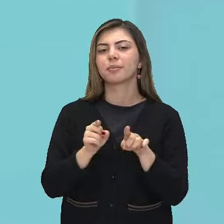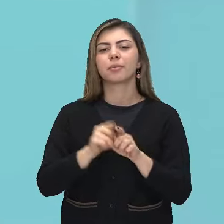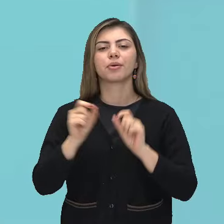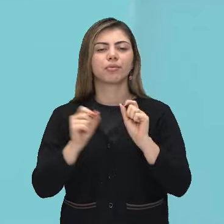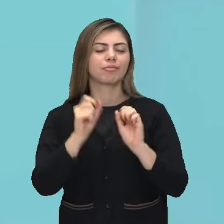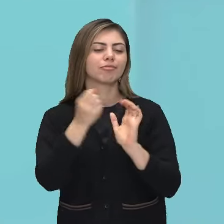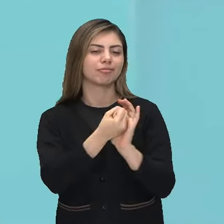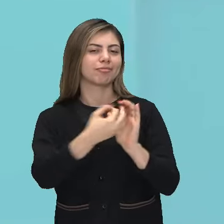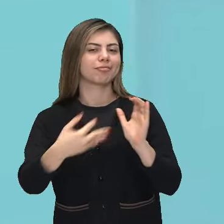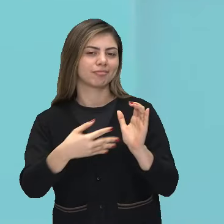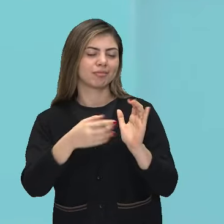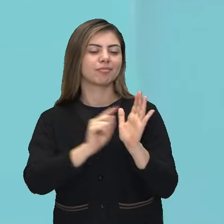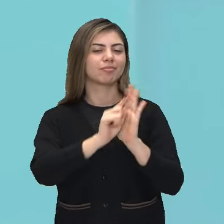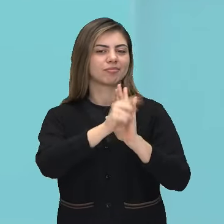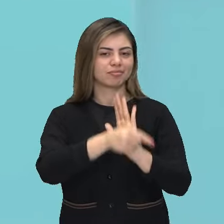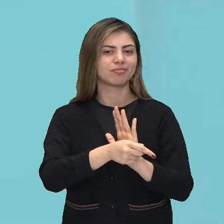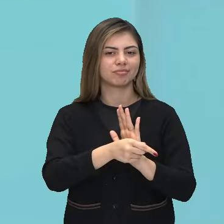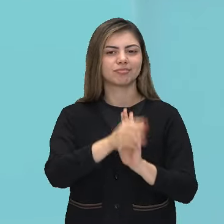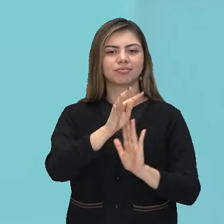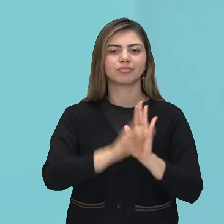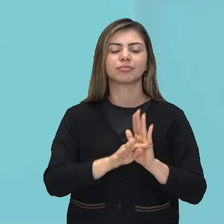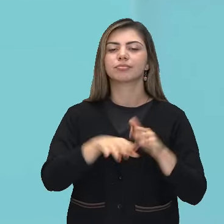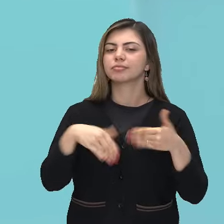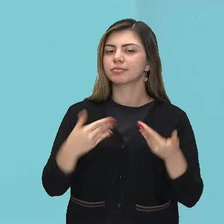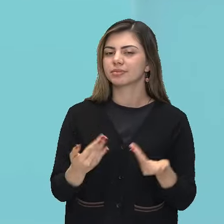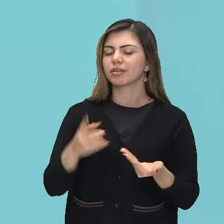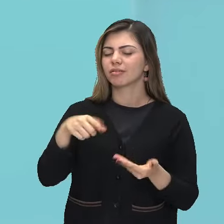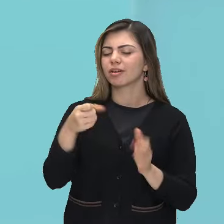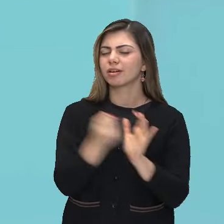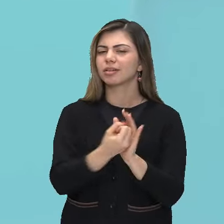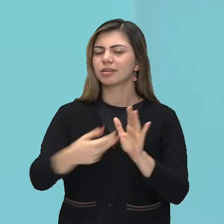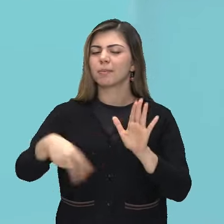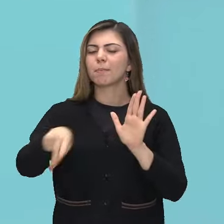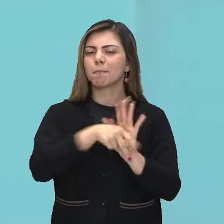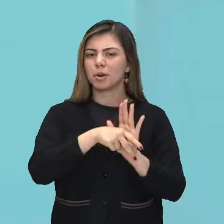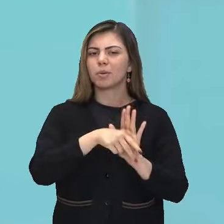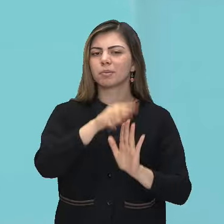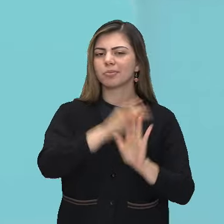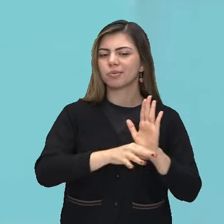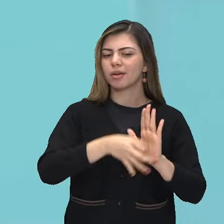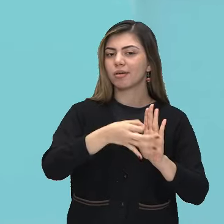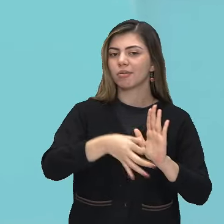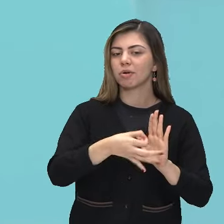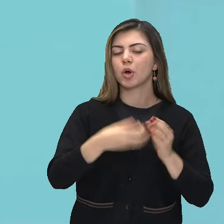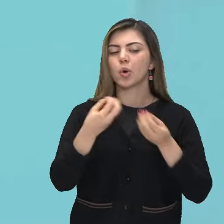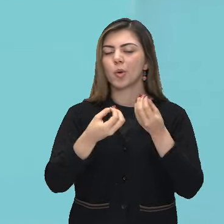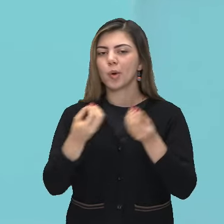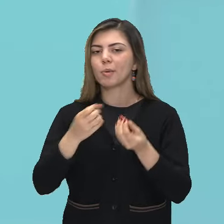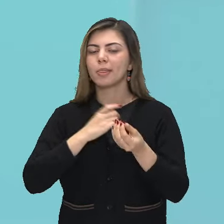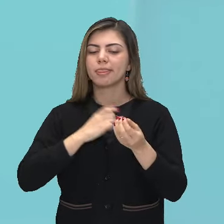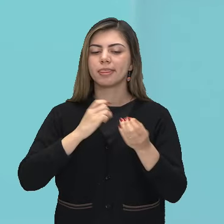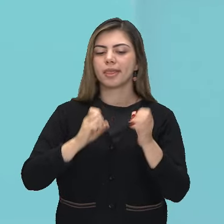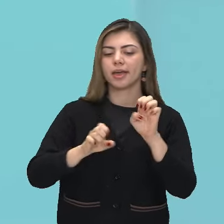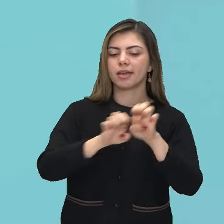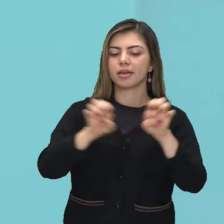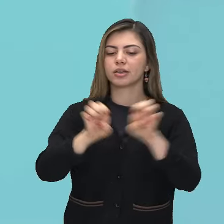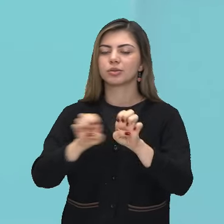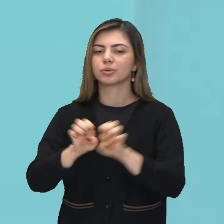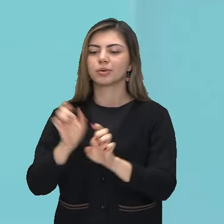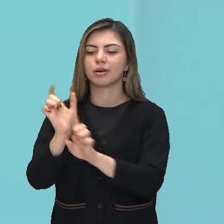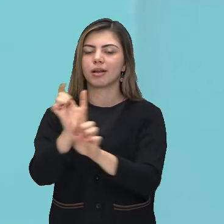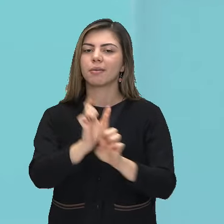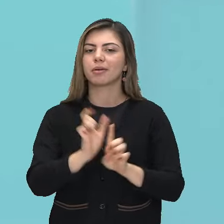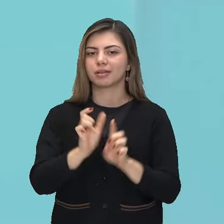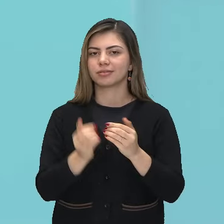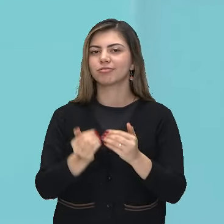características desses gêneros o que realmente caracteriza um texto argumentativo como ele é estruturado a gente vai trazer tudo isso para que